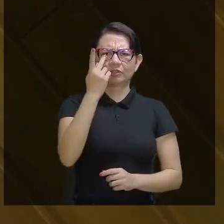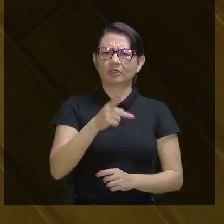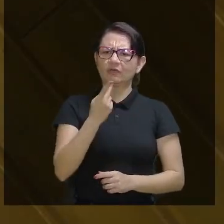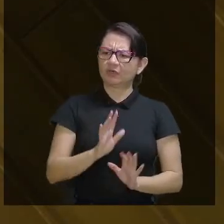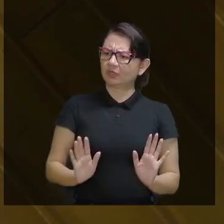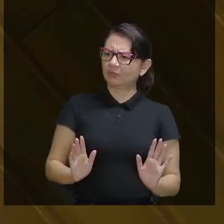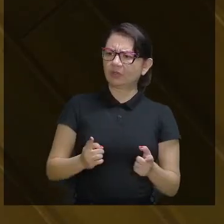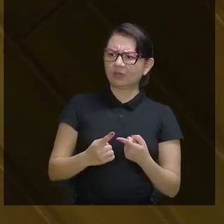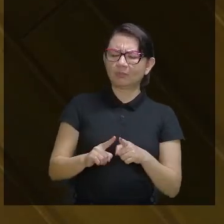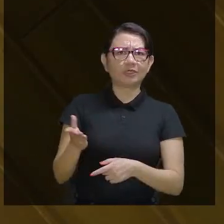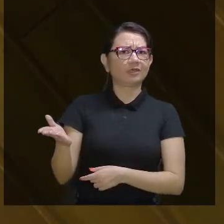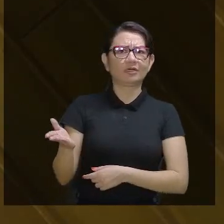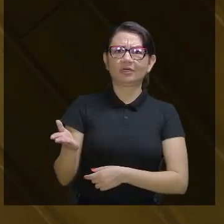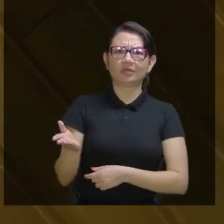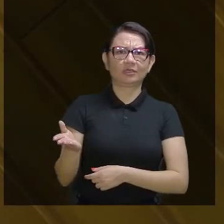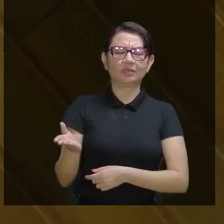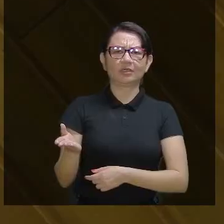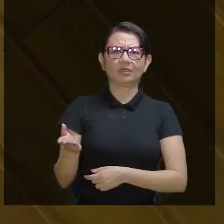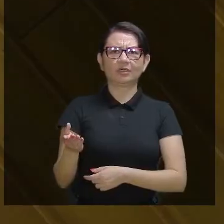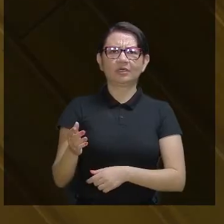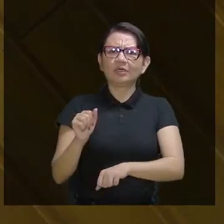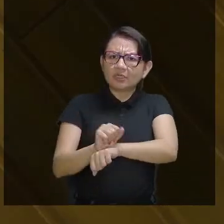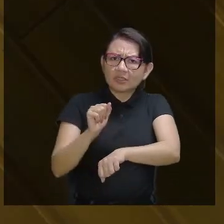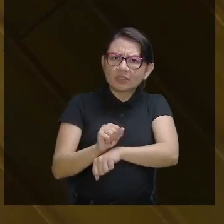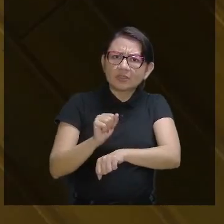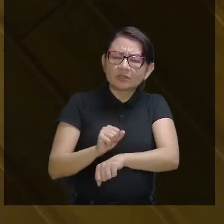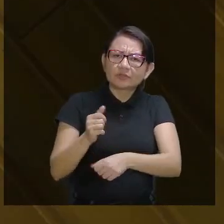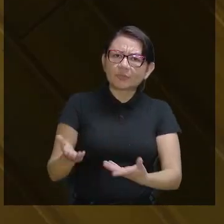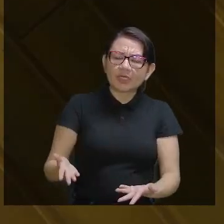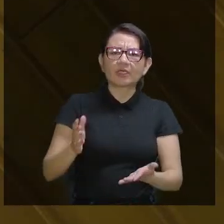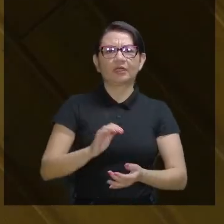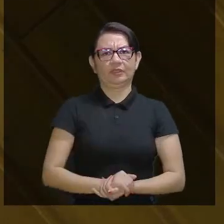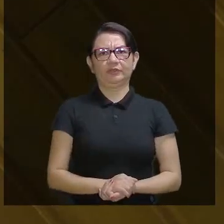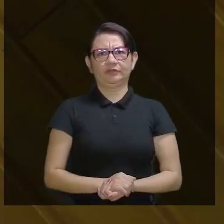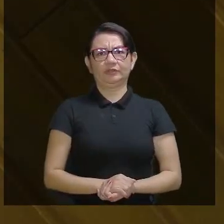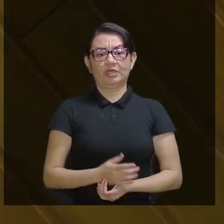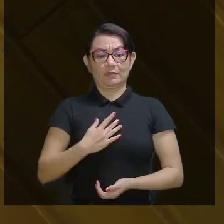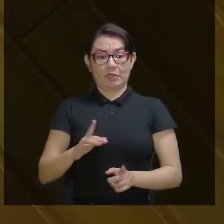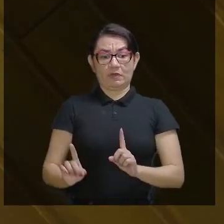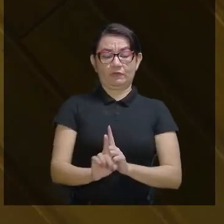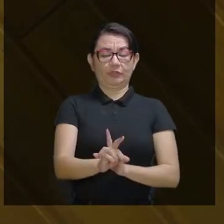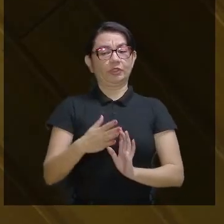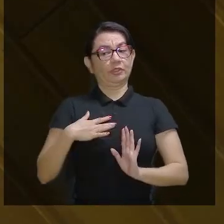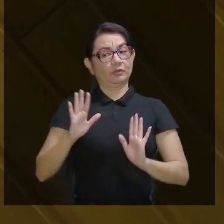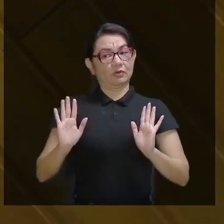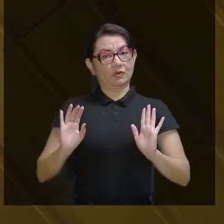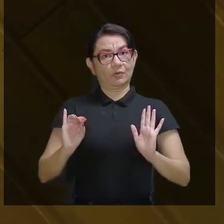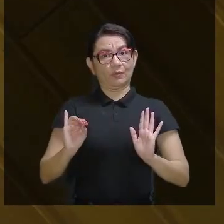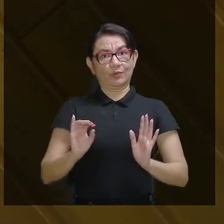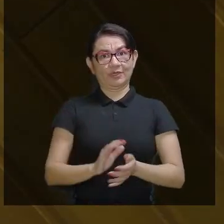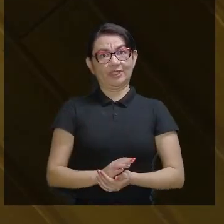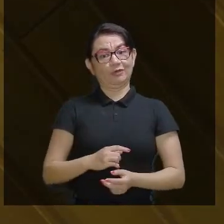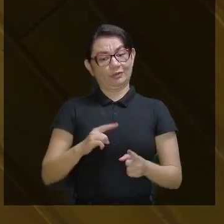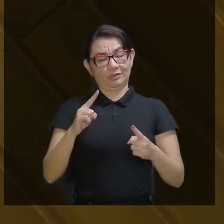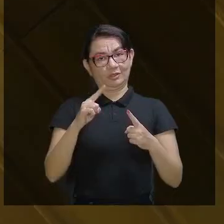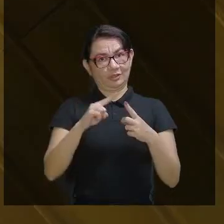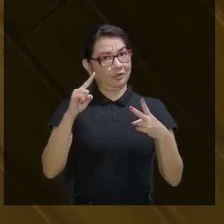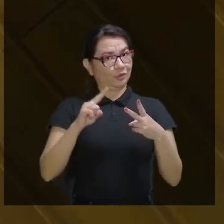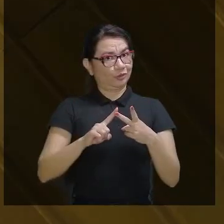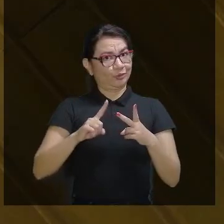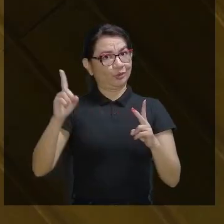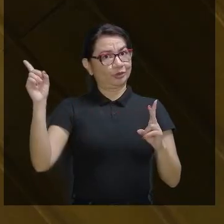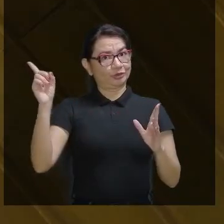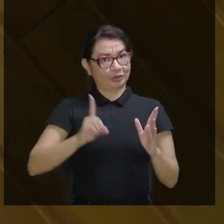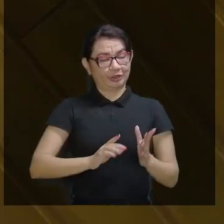dizem, mas olha, espera aí um pouquinho, e passam na minha frente, eu digo, olha, eu tenho 2 direitos. Eu